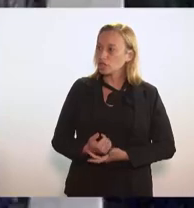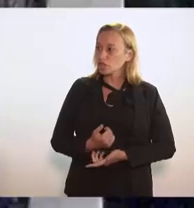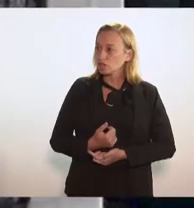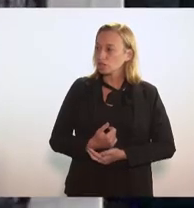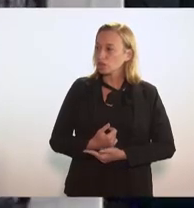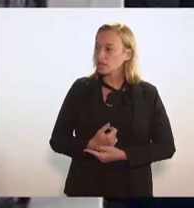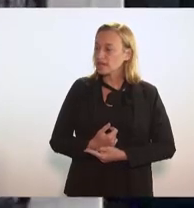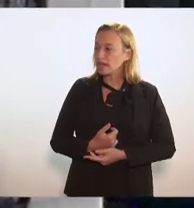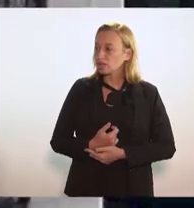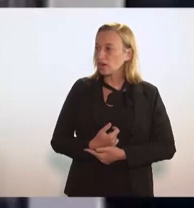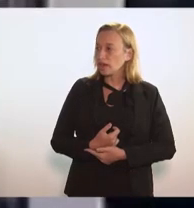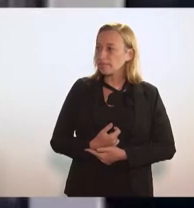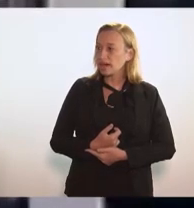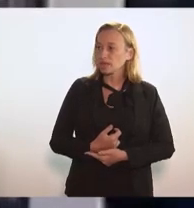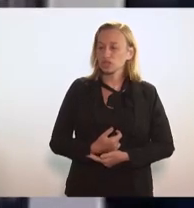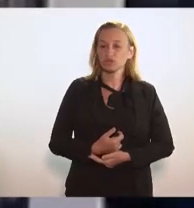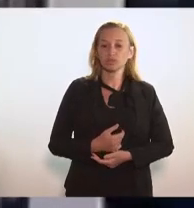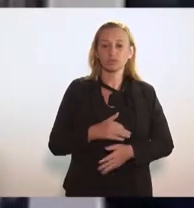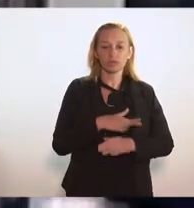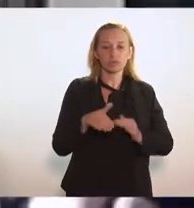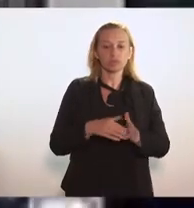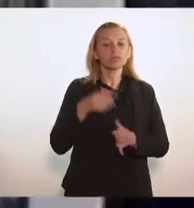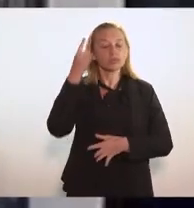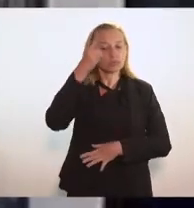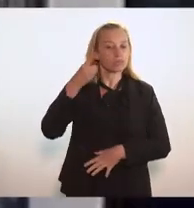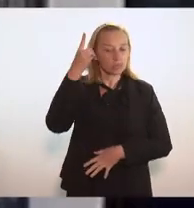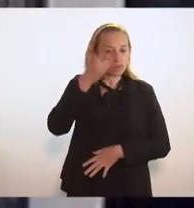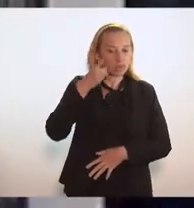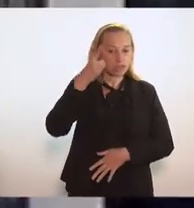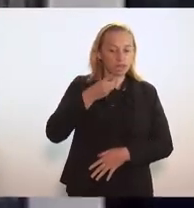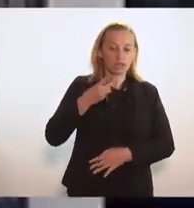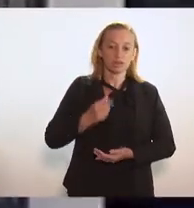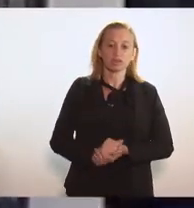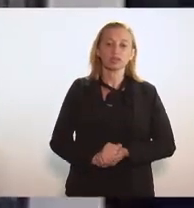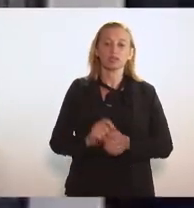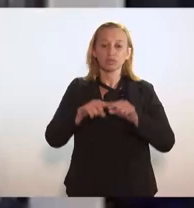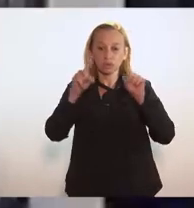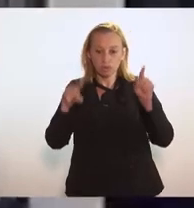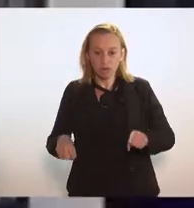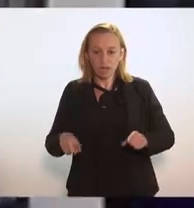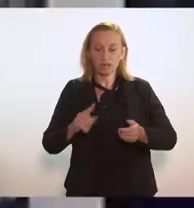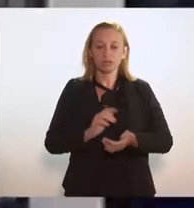deputadas presentes, senhores deputados presentes, funcionários,